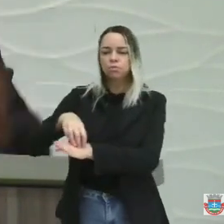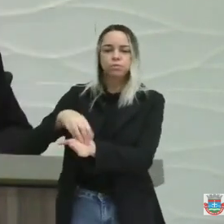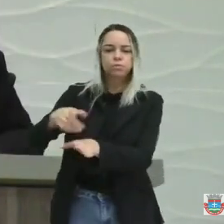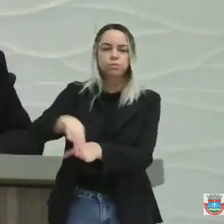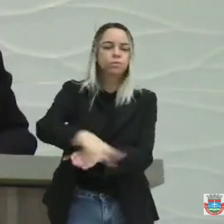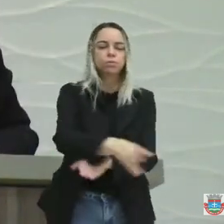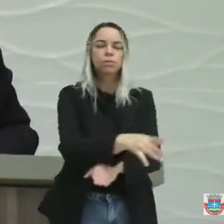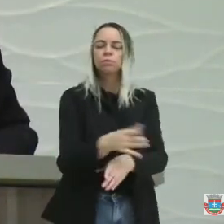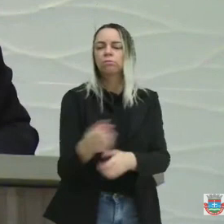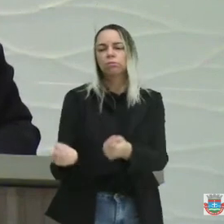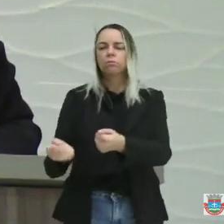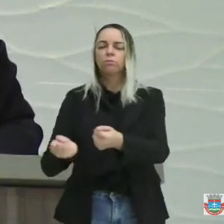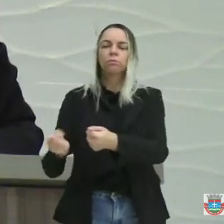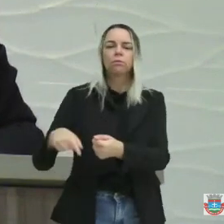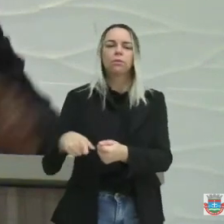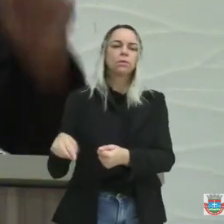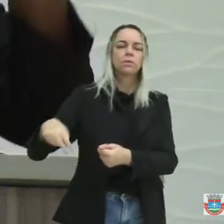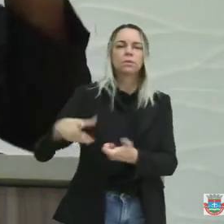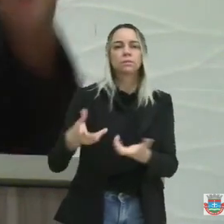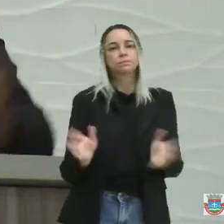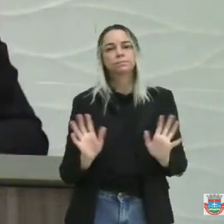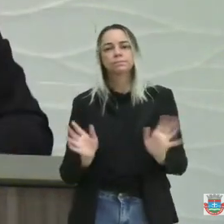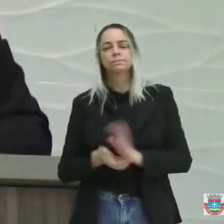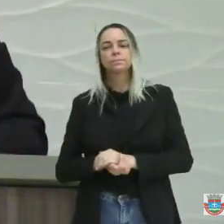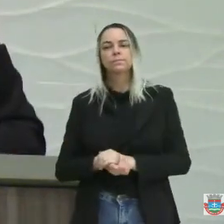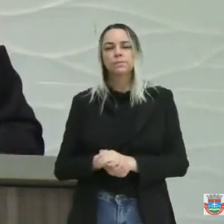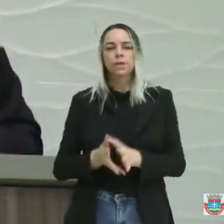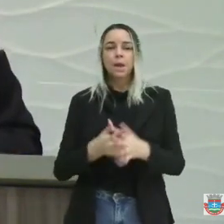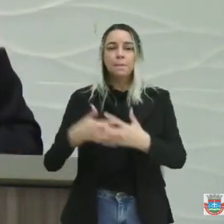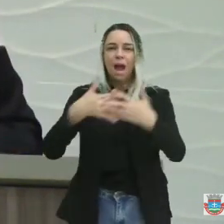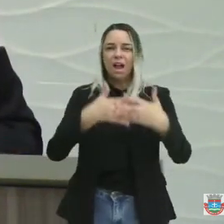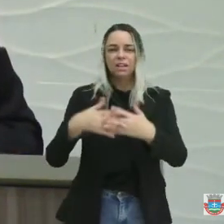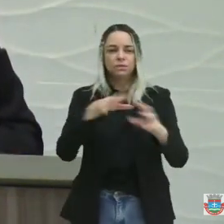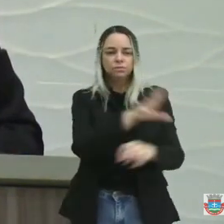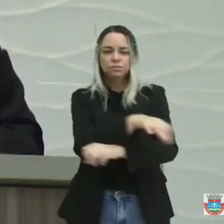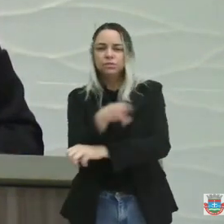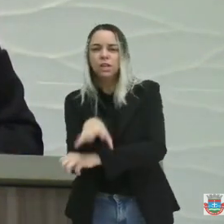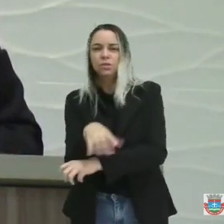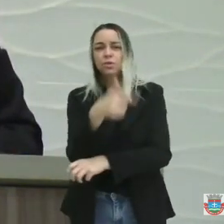para sair lá em Inésio, que passou uma máquina em 2020.